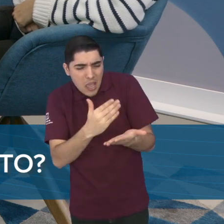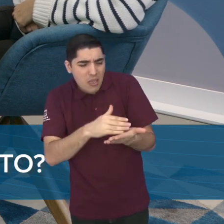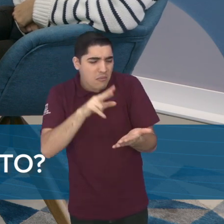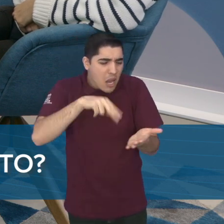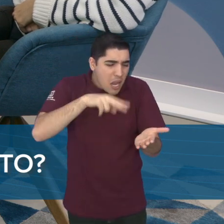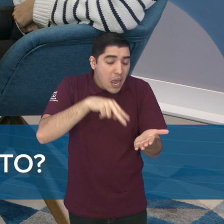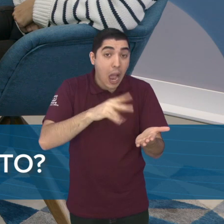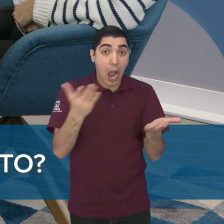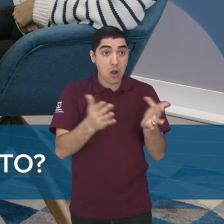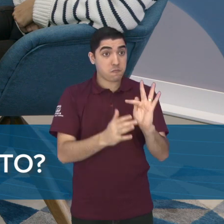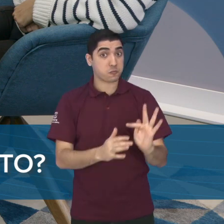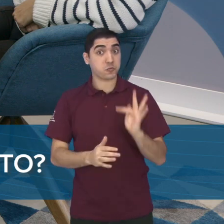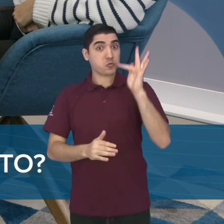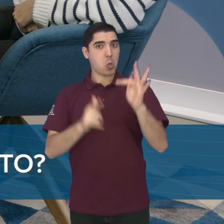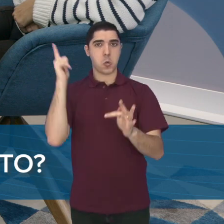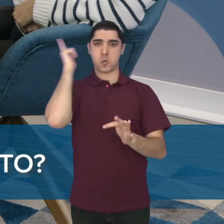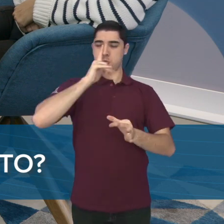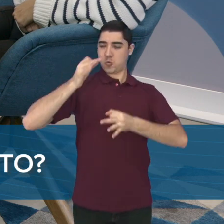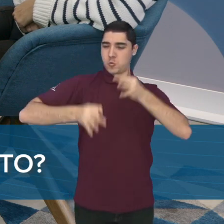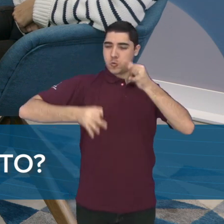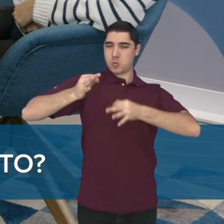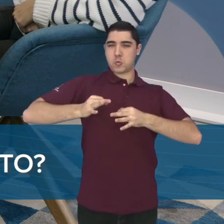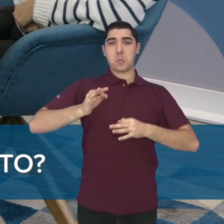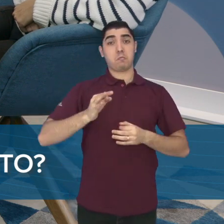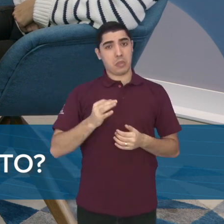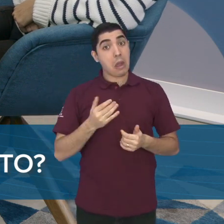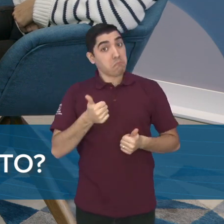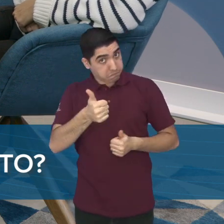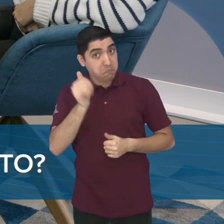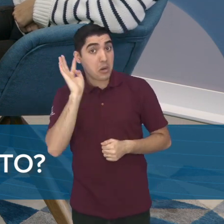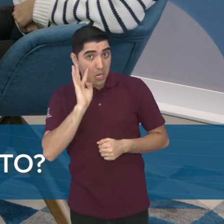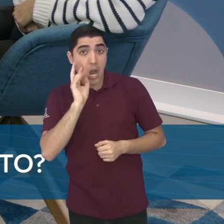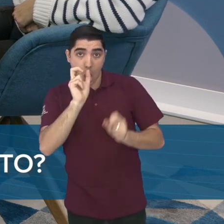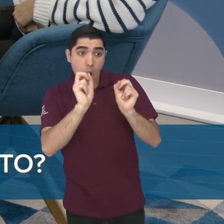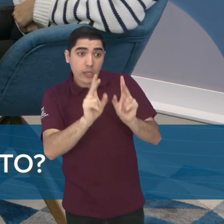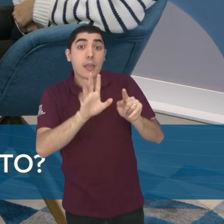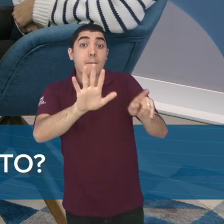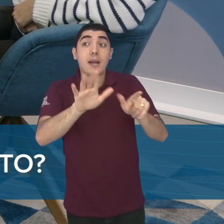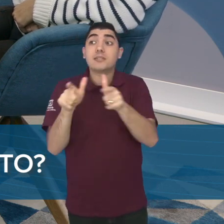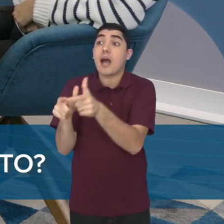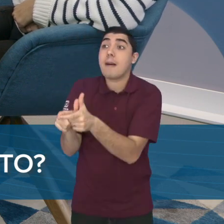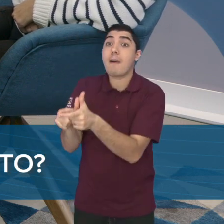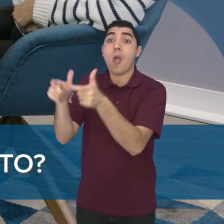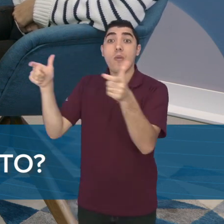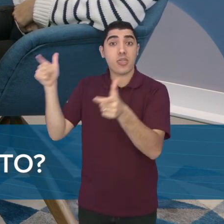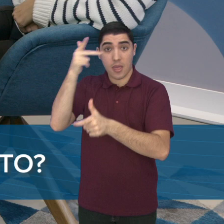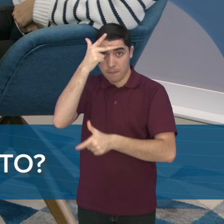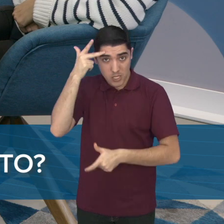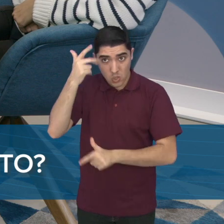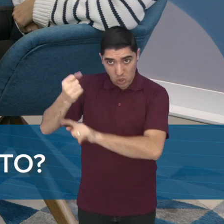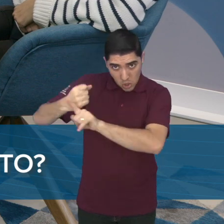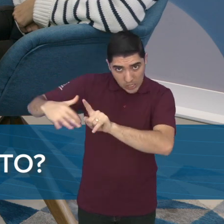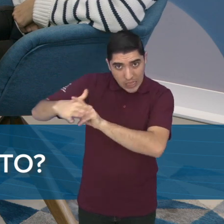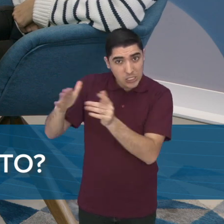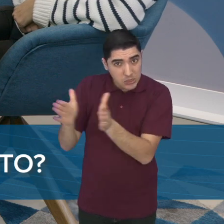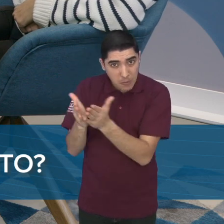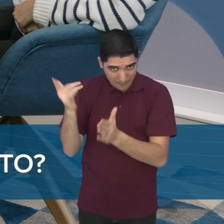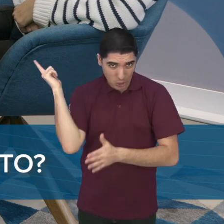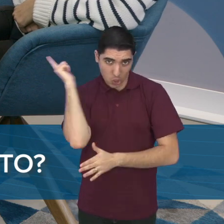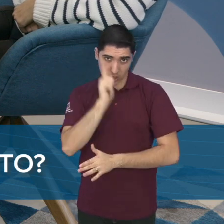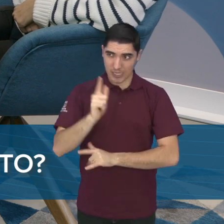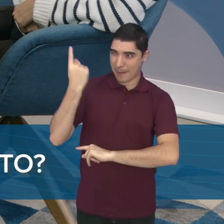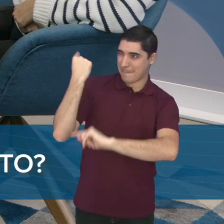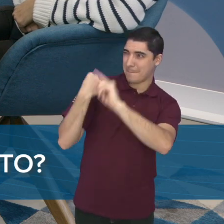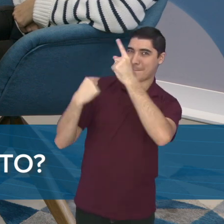uma história, né, que dá ânimo pra gente. Só que não é a realidade da maioria das pessoas enquanto sociedade, né? Então tem que tomar